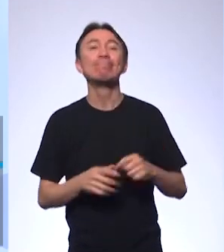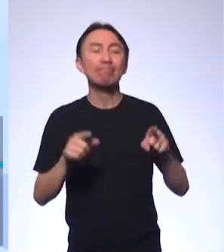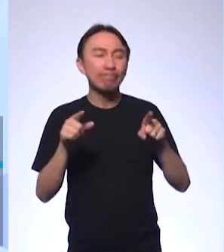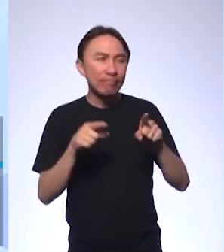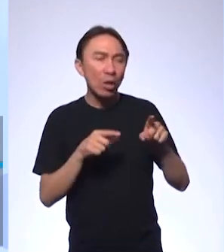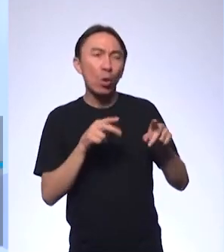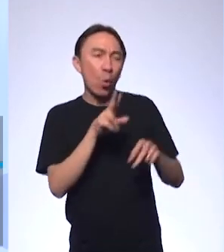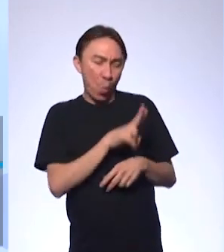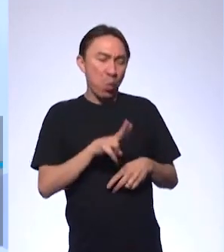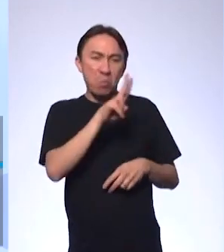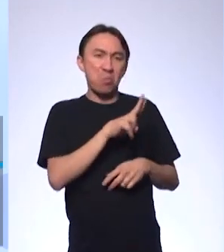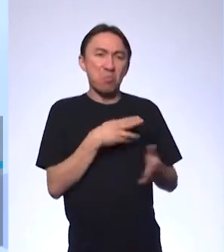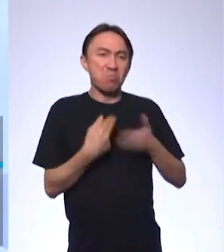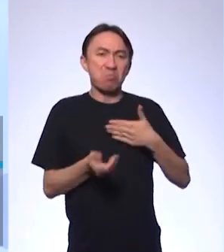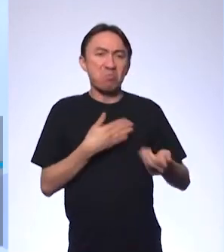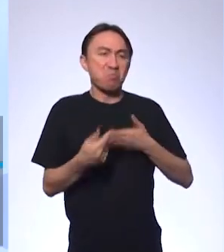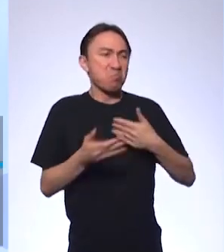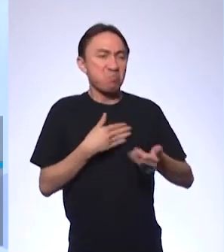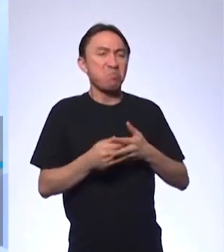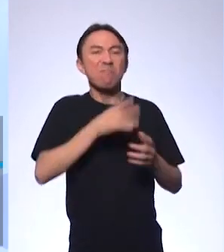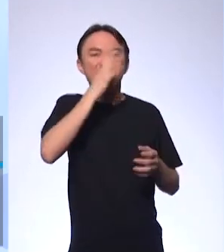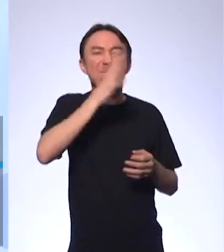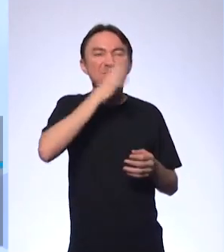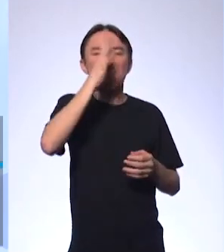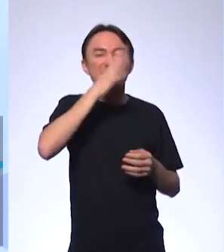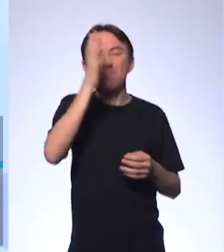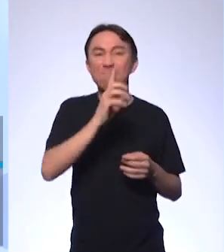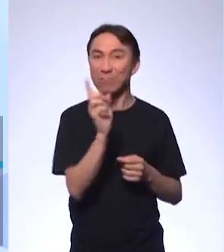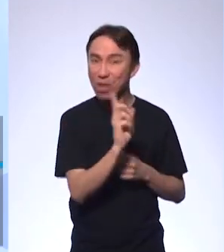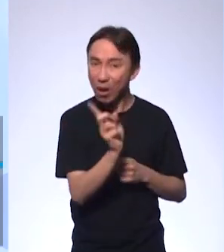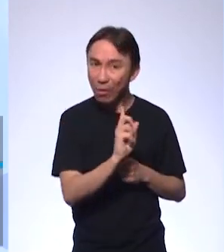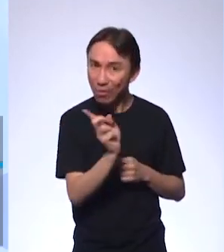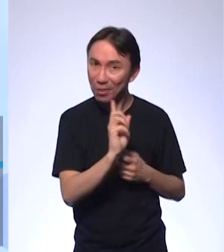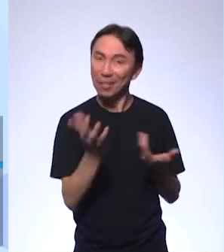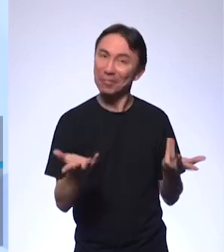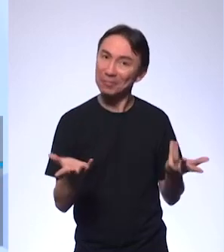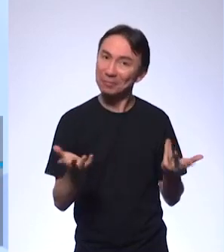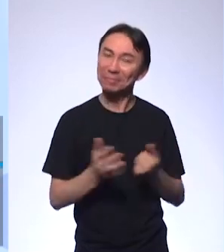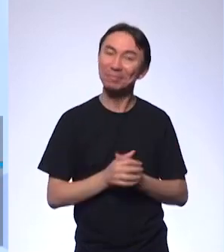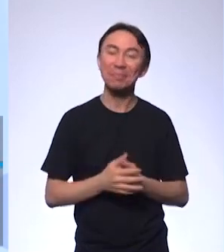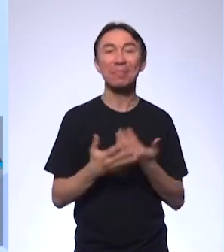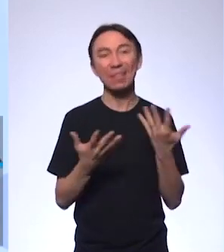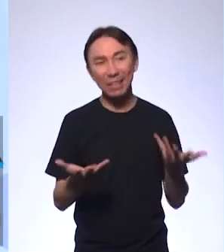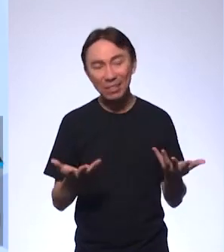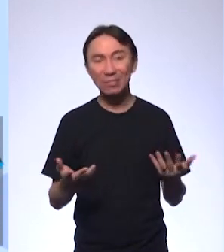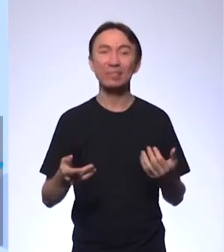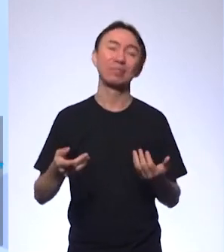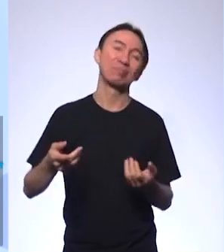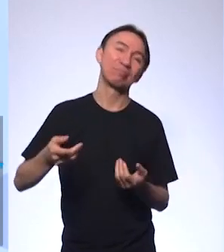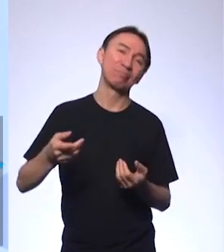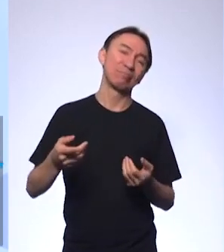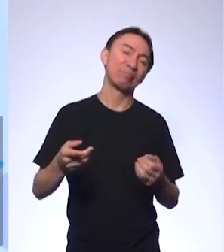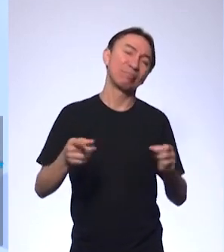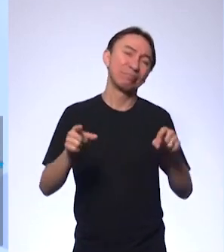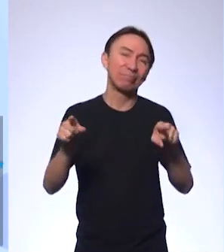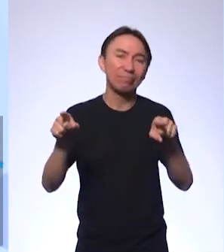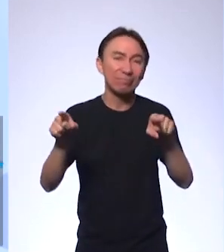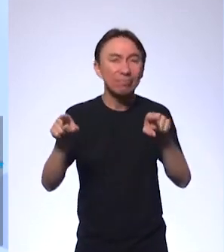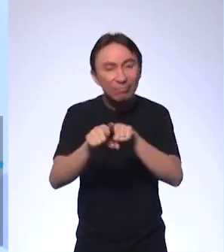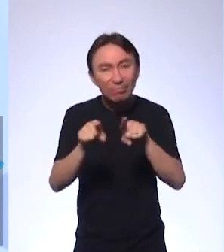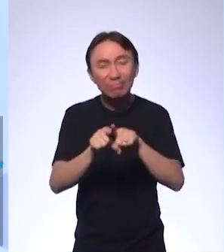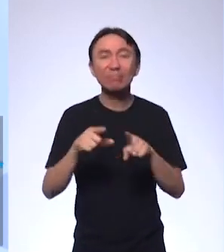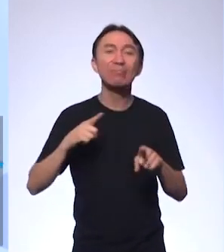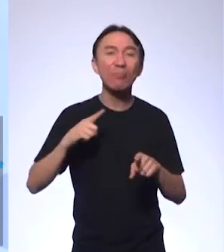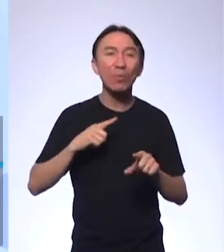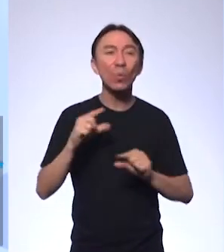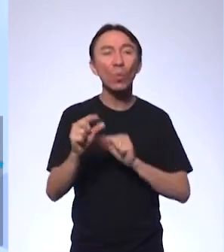utilizar de qualquer forma os recursos que estão ali. Né? Apesar de que tem também, né, uma visão ali no